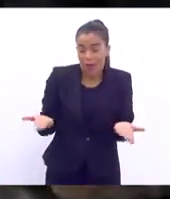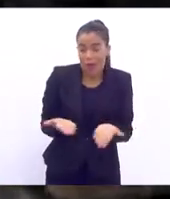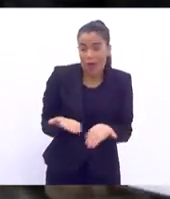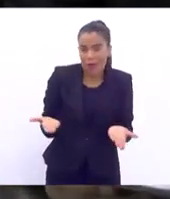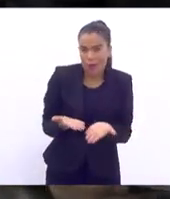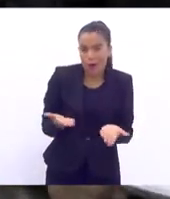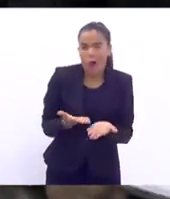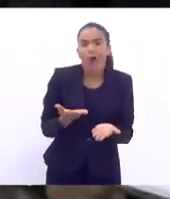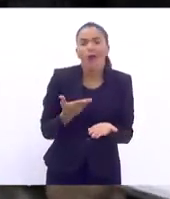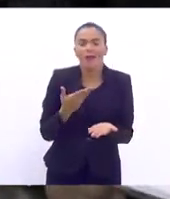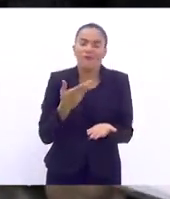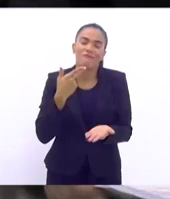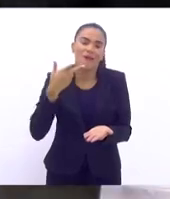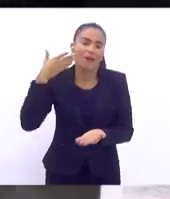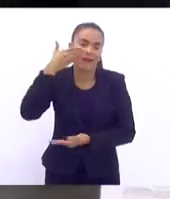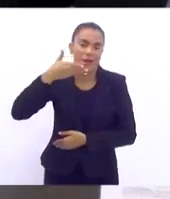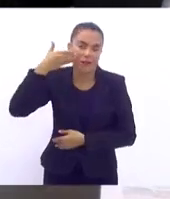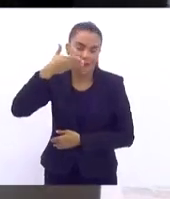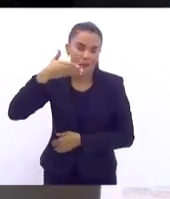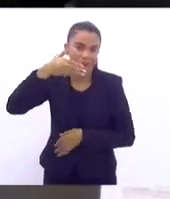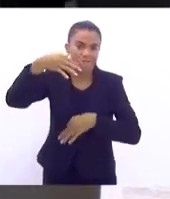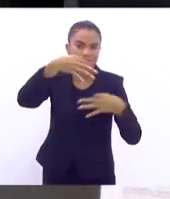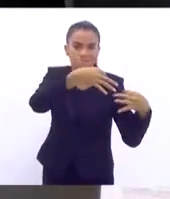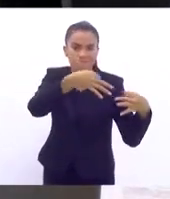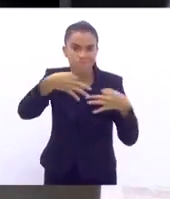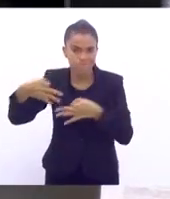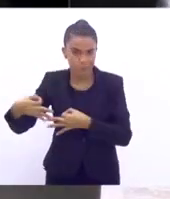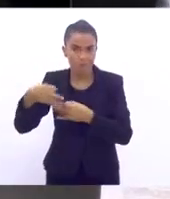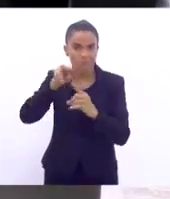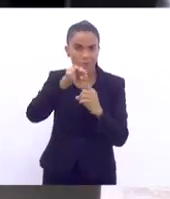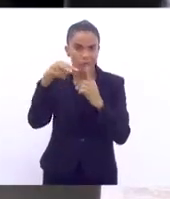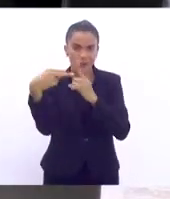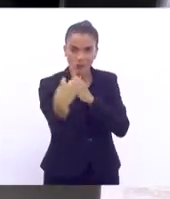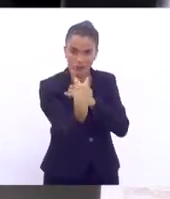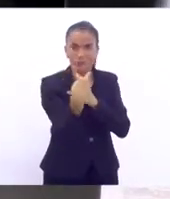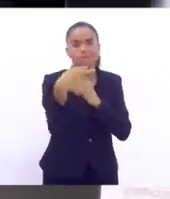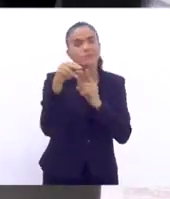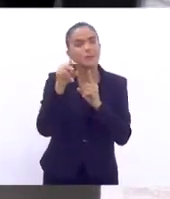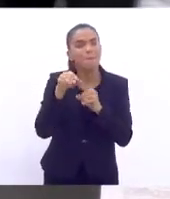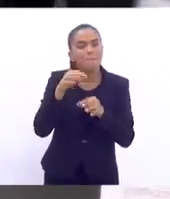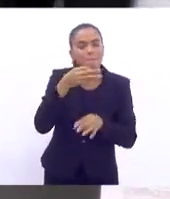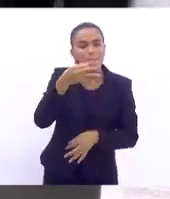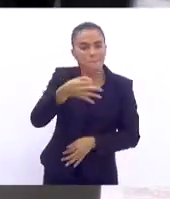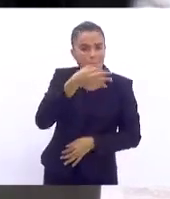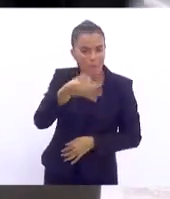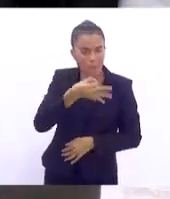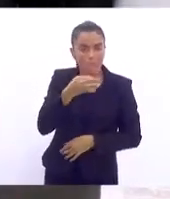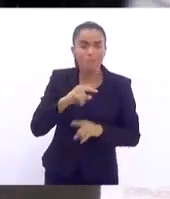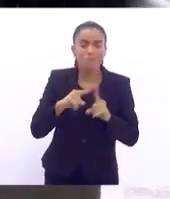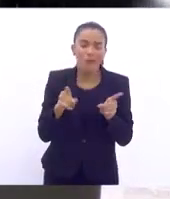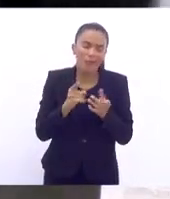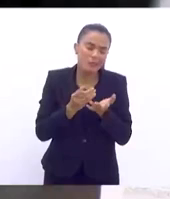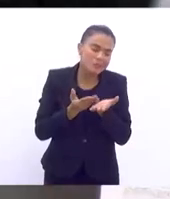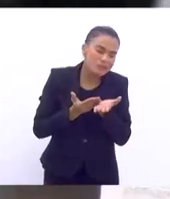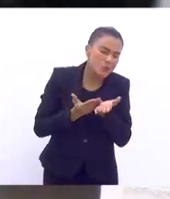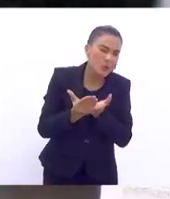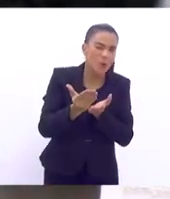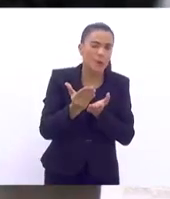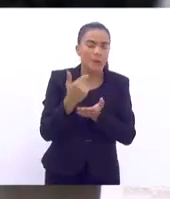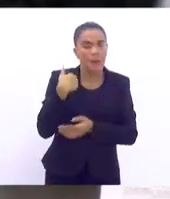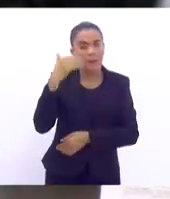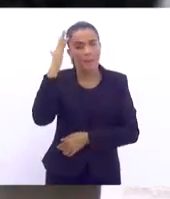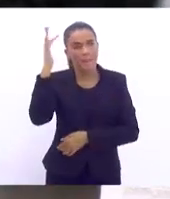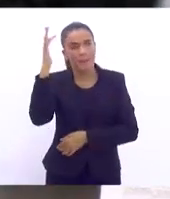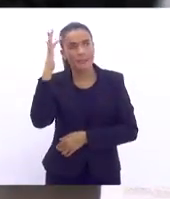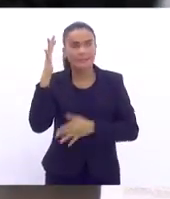fazer a minha fala de uma maneira mais assertiva do ponto de vista do que está sendo proposto inicialmente o que que eu